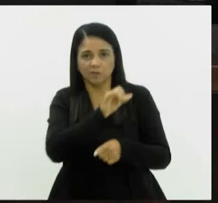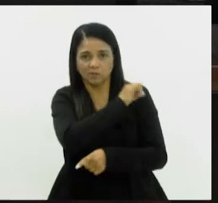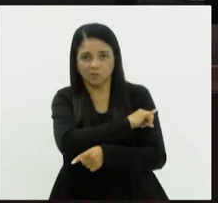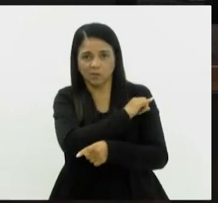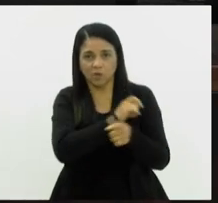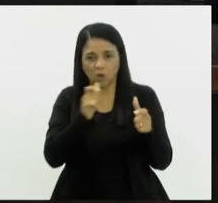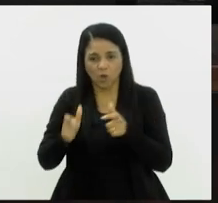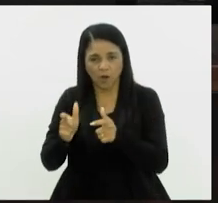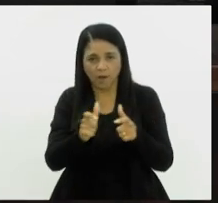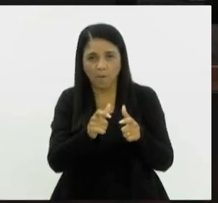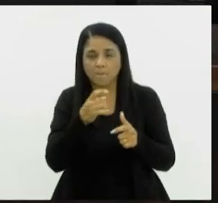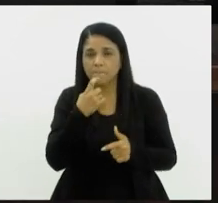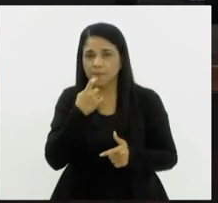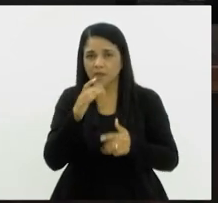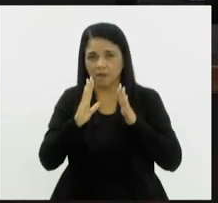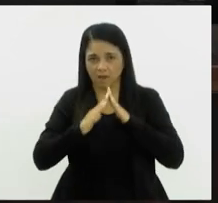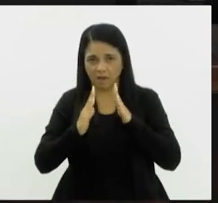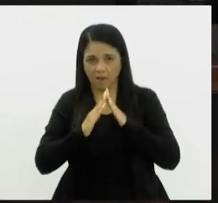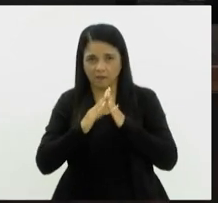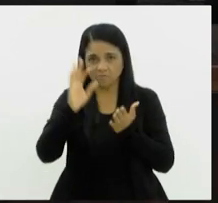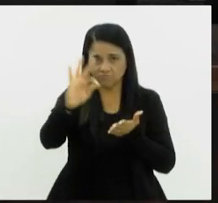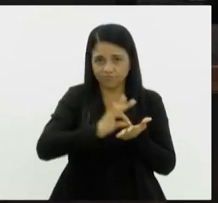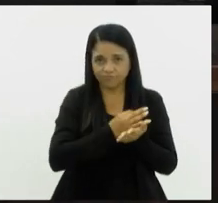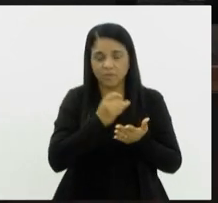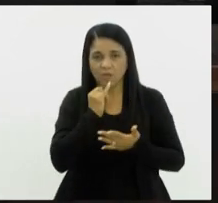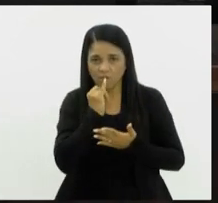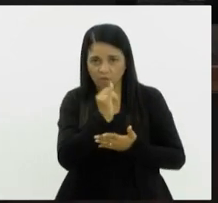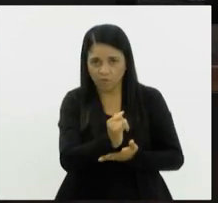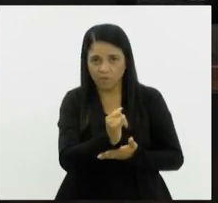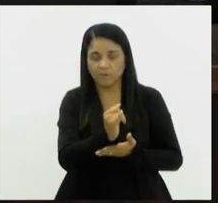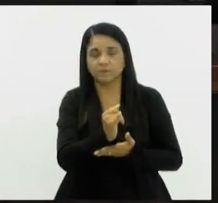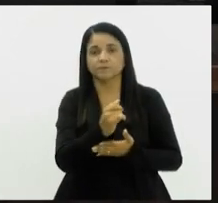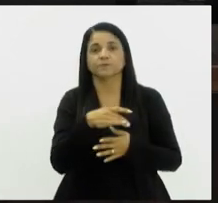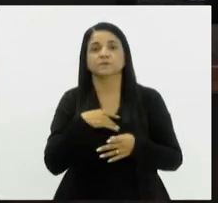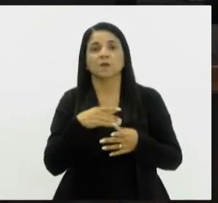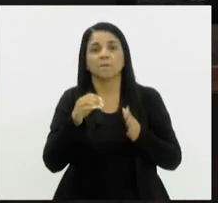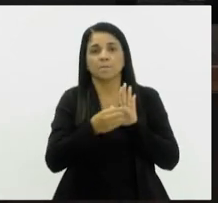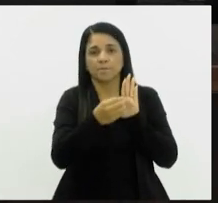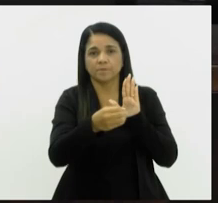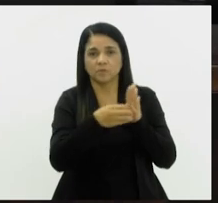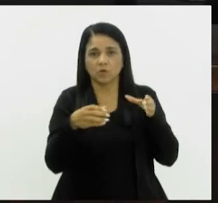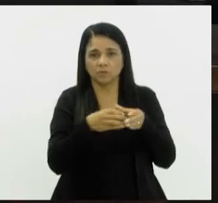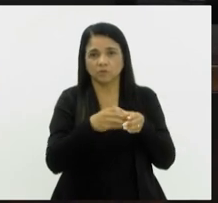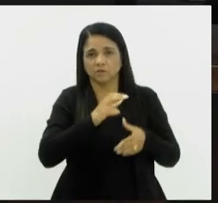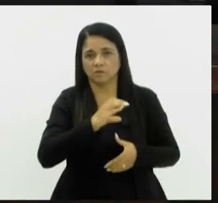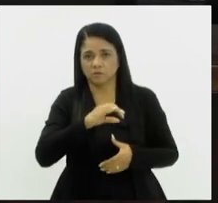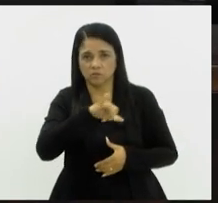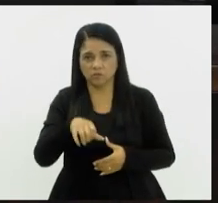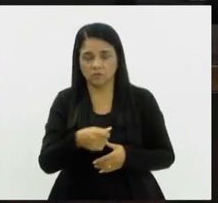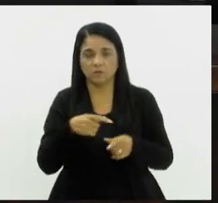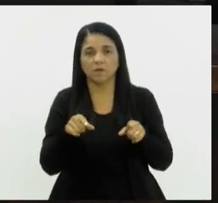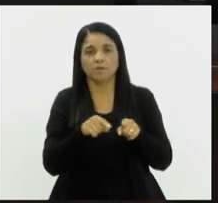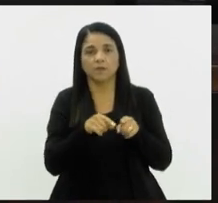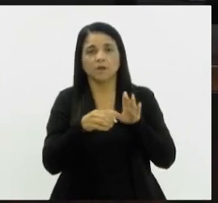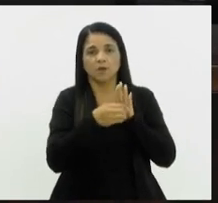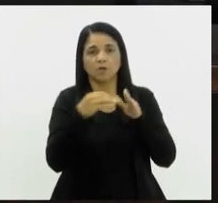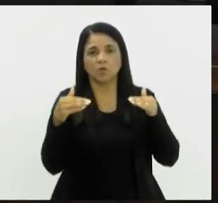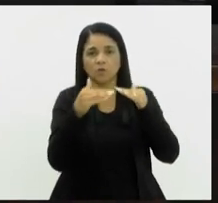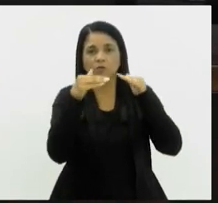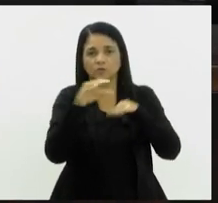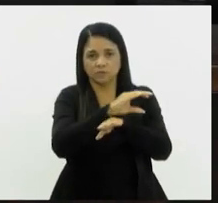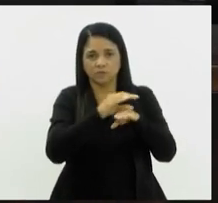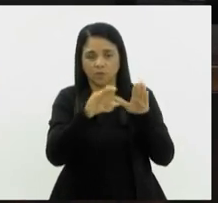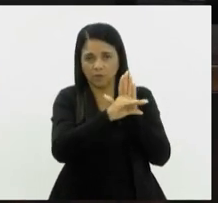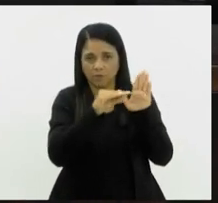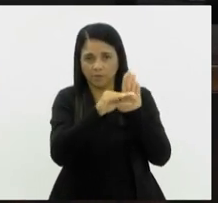locais próximos à residência informados no ato da inscrição, na forma que menciona. Pareceres das comissões de Constituição e Justiça, pela constitucionalidade com